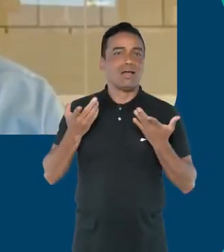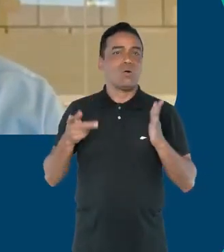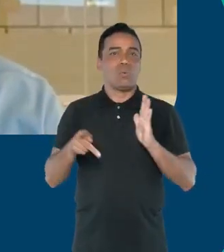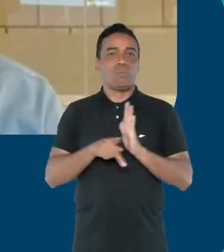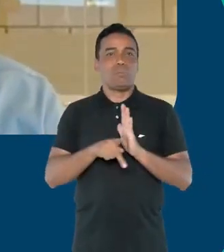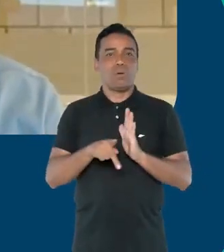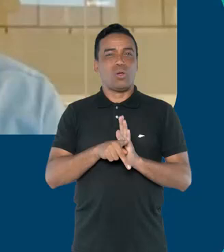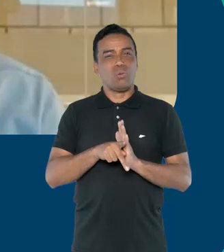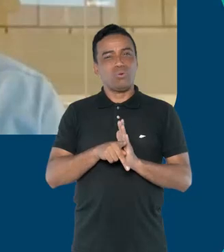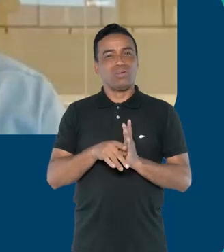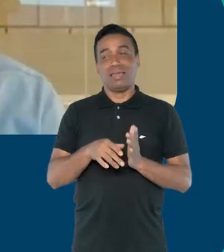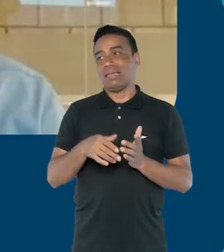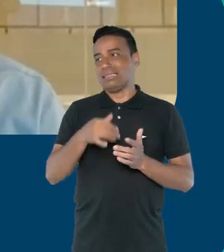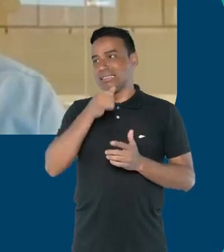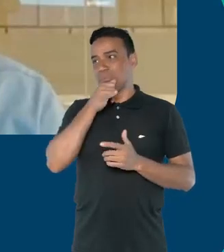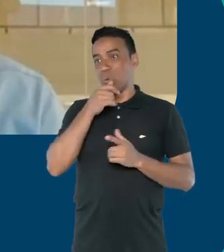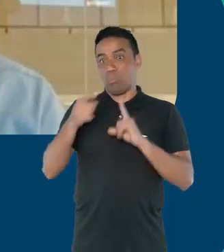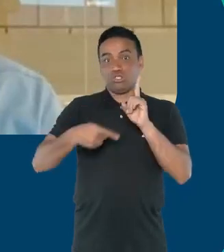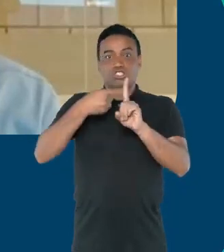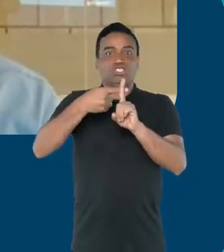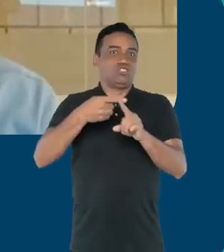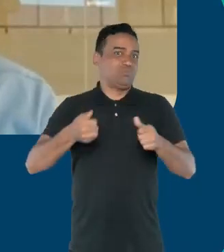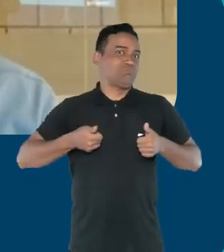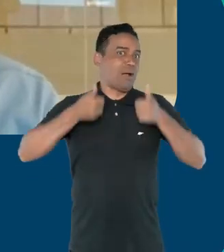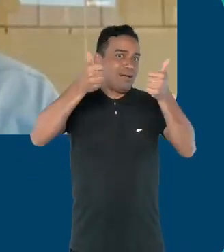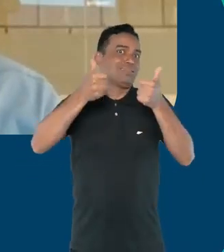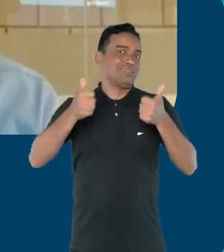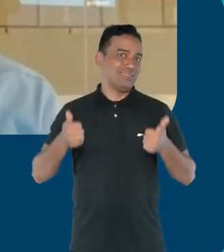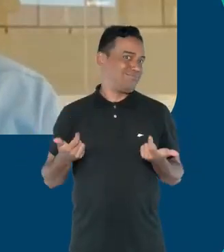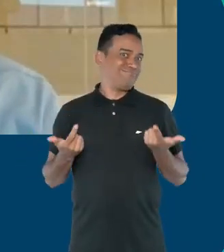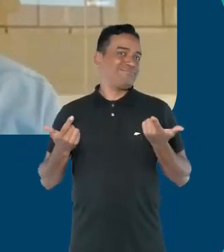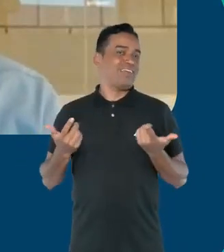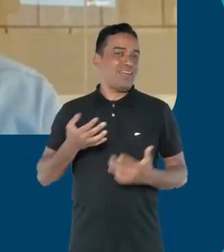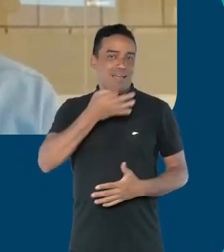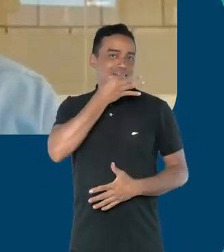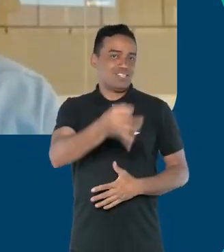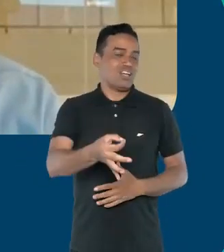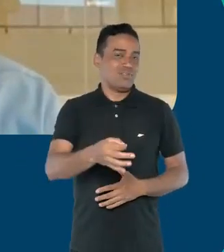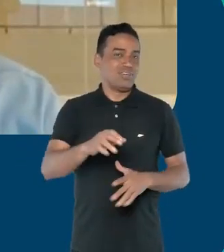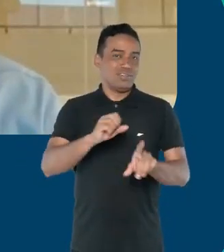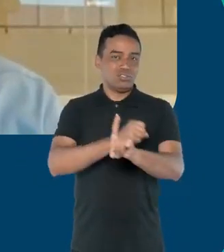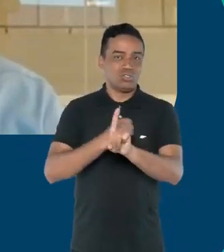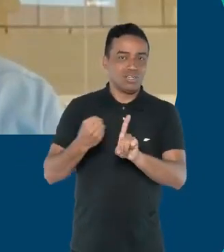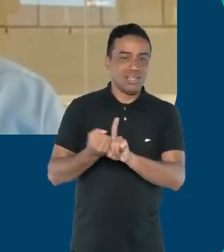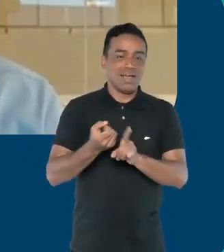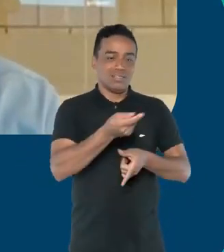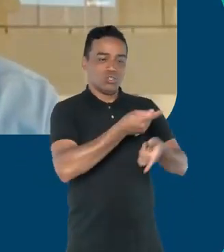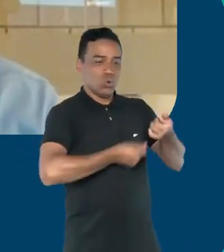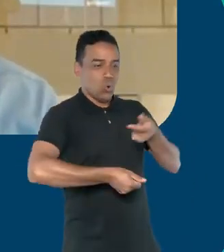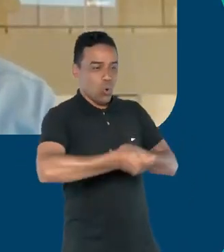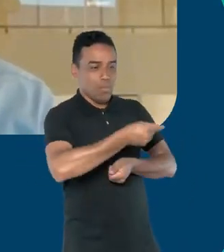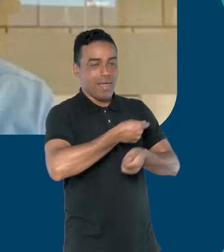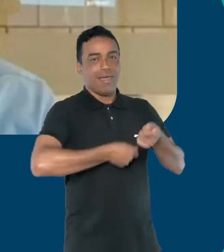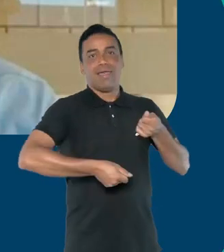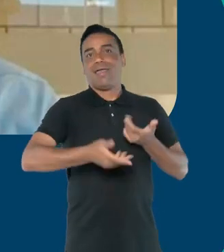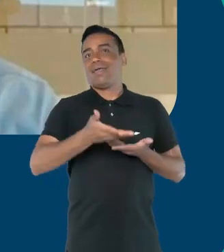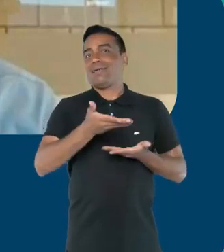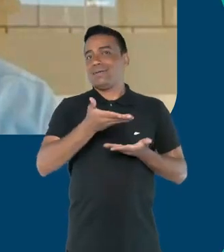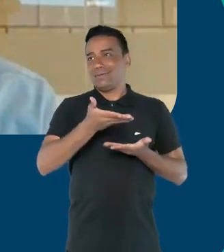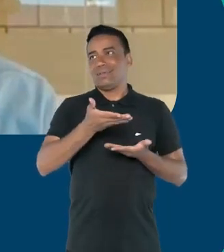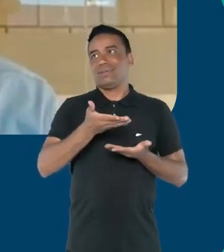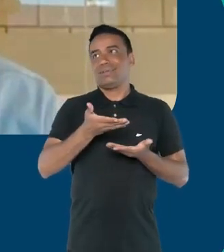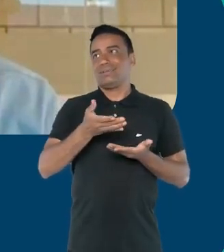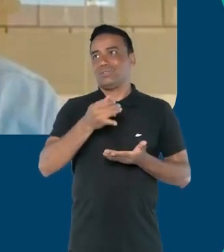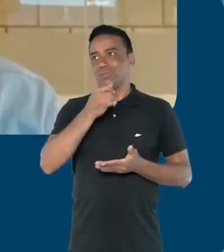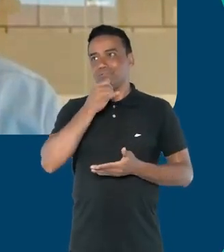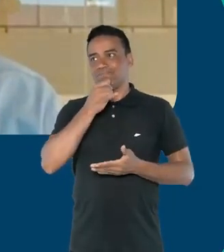preocupada com... Talvez ele tenha sido otimista demais, né? Ele achava que as sociedades comerciais, né,